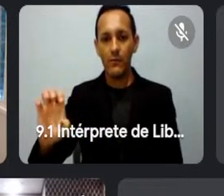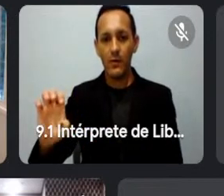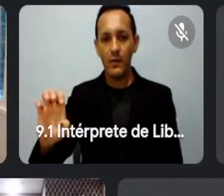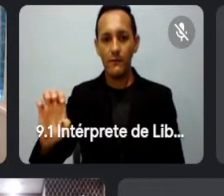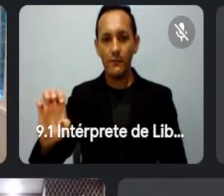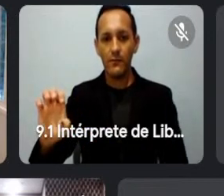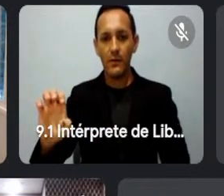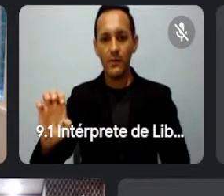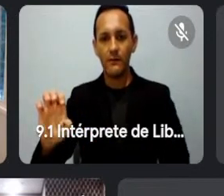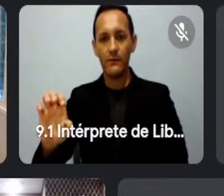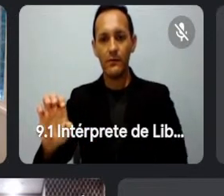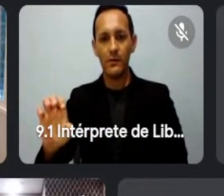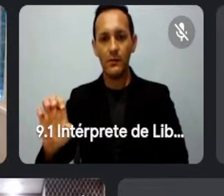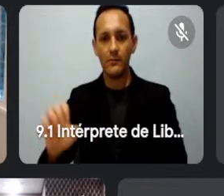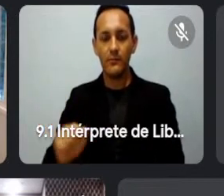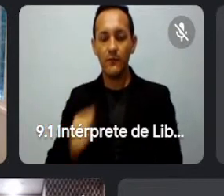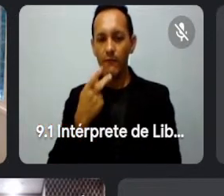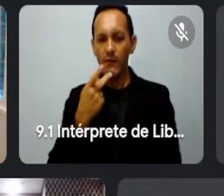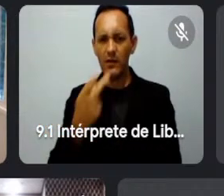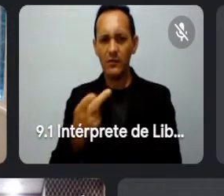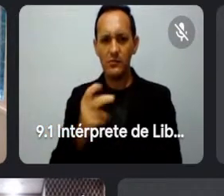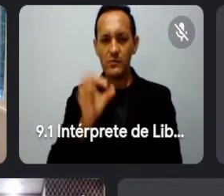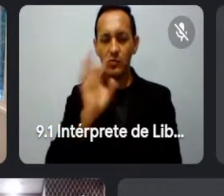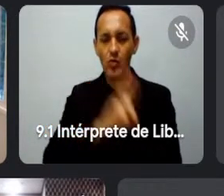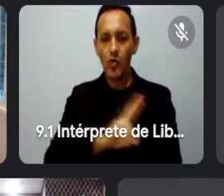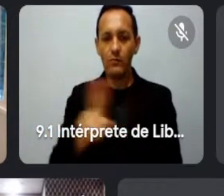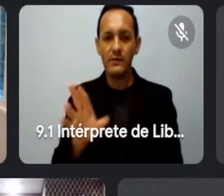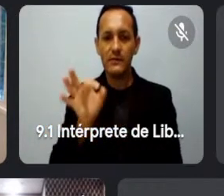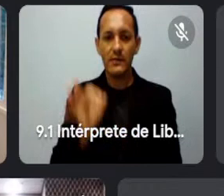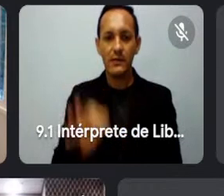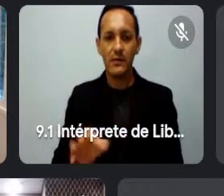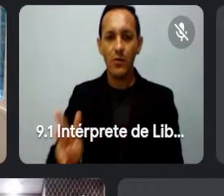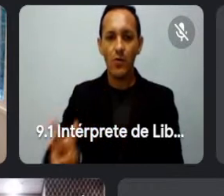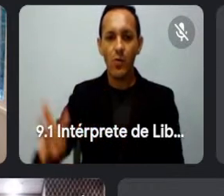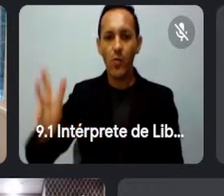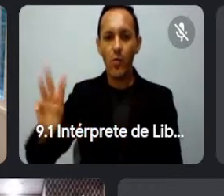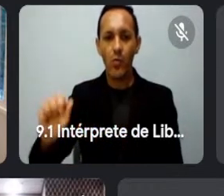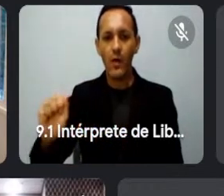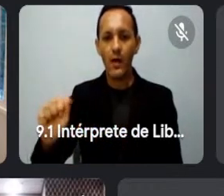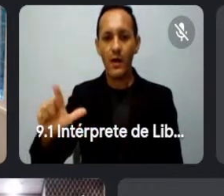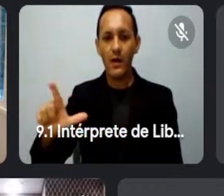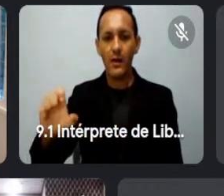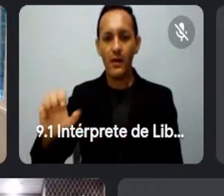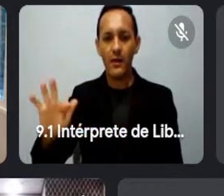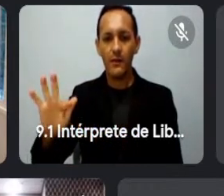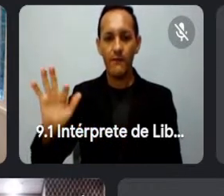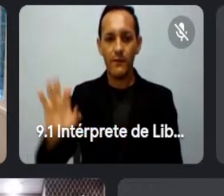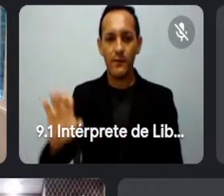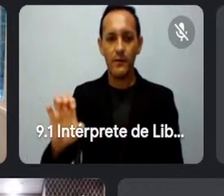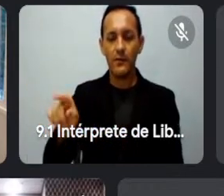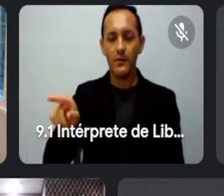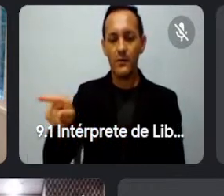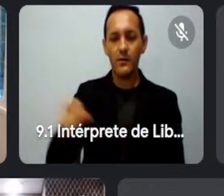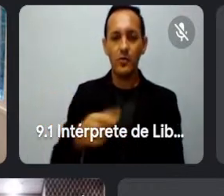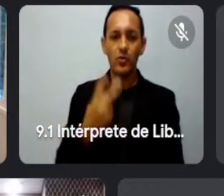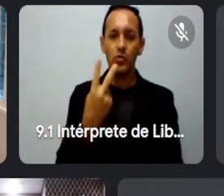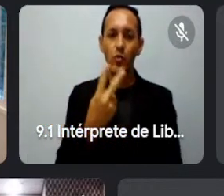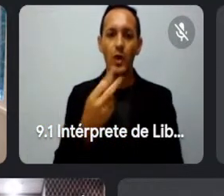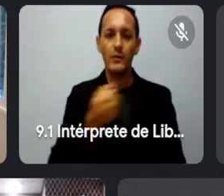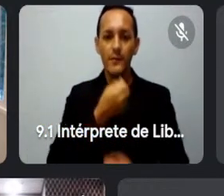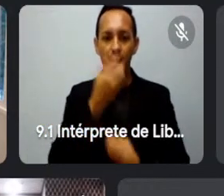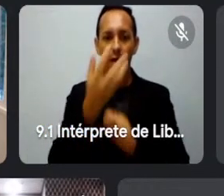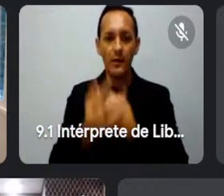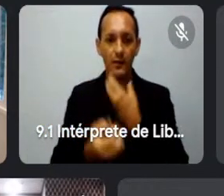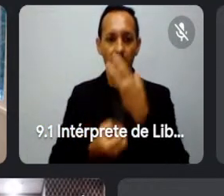certo sobre Me desculpe se eu tô fazendo a pronúncia errada guarnece o valece não sei duas declarações